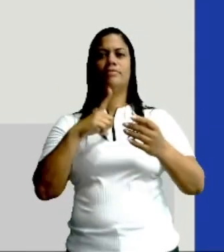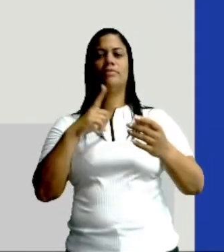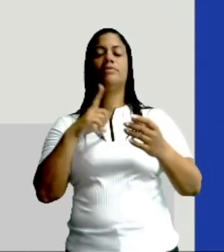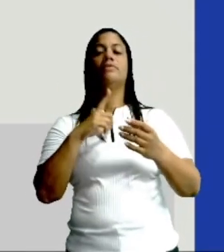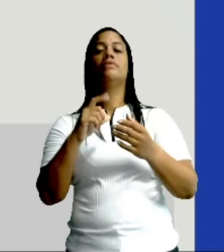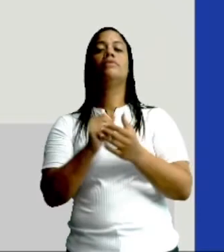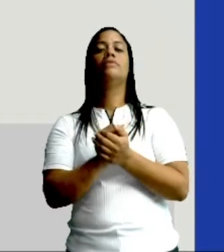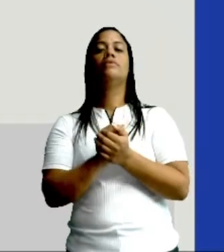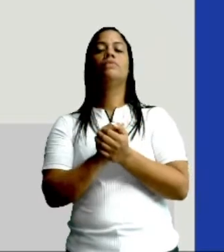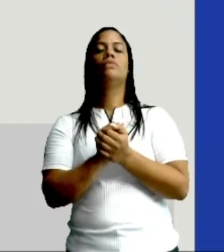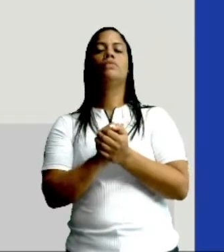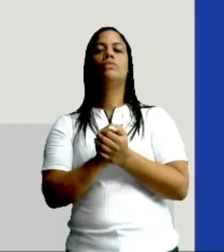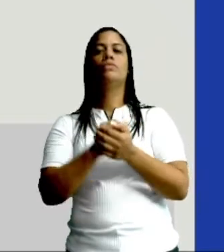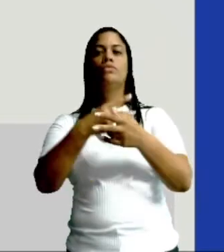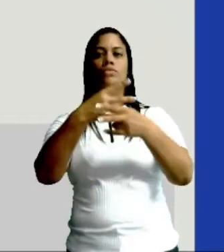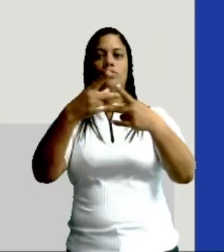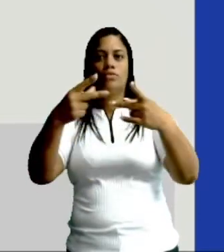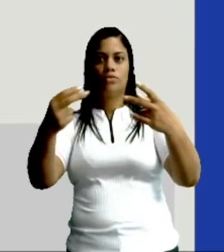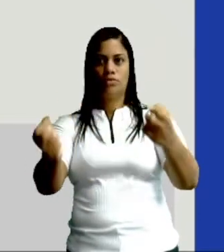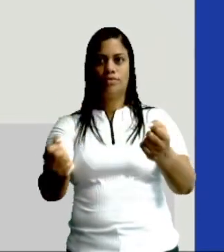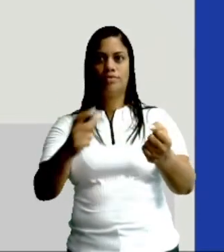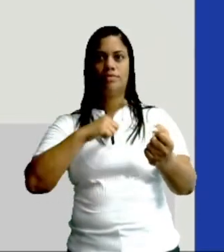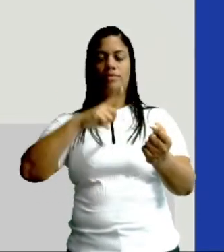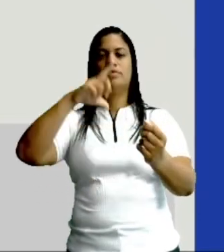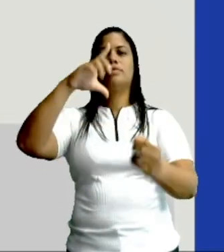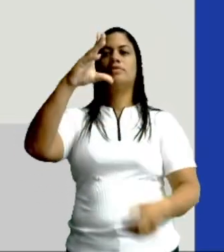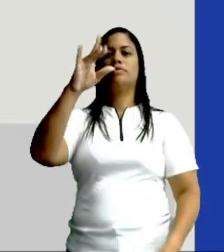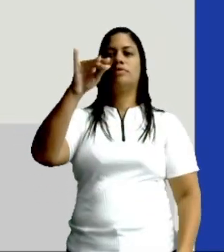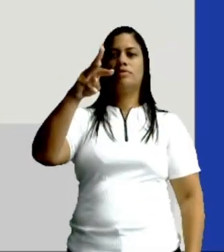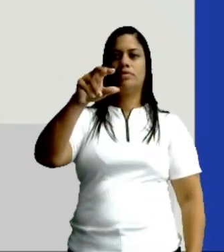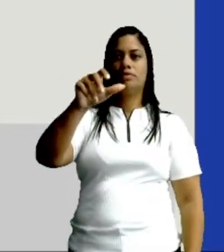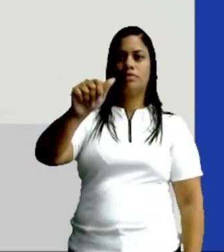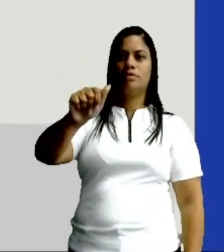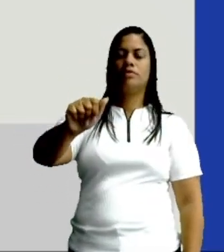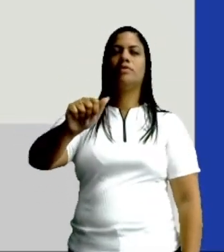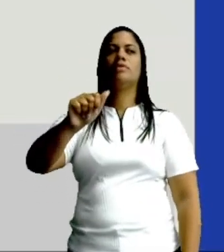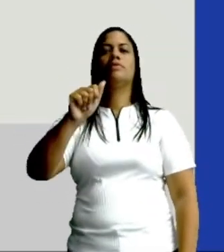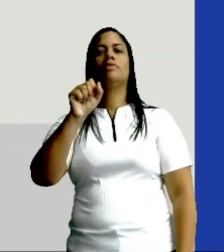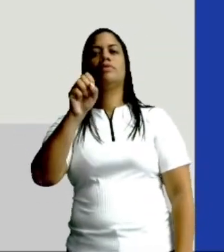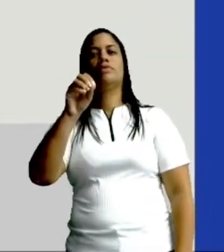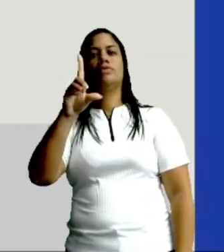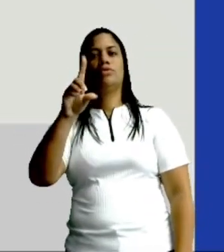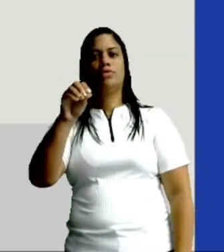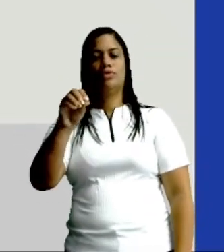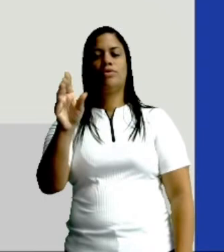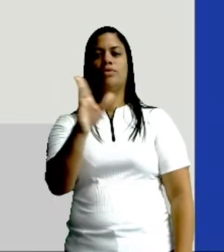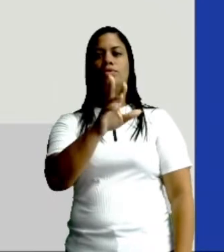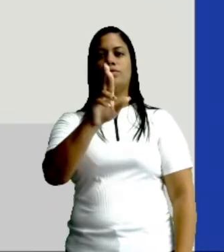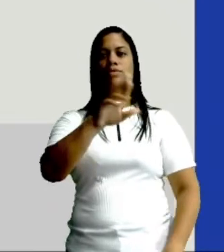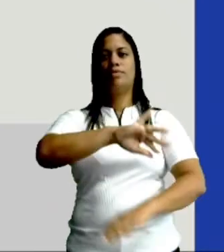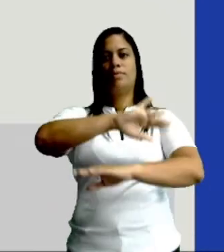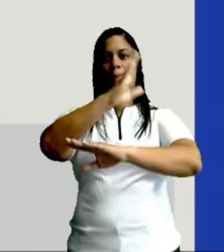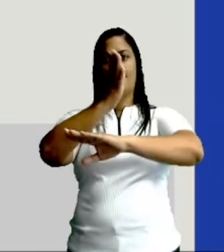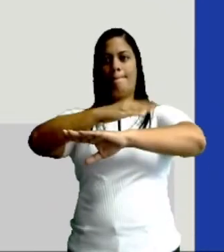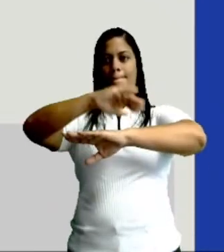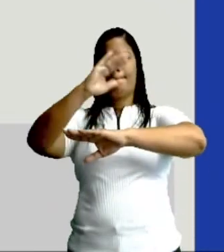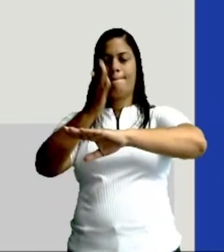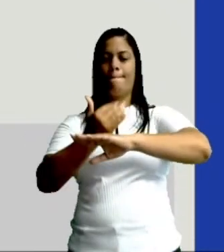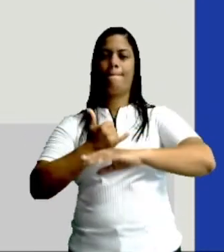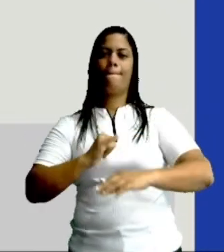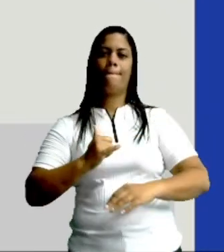quais são esses elementos naturais? Eu vou ter o clima, solo, relevo, vegetação e a